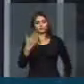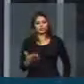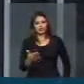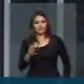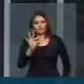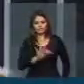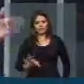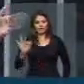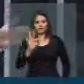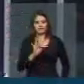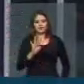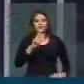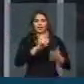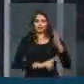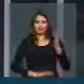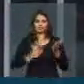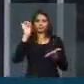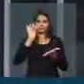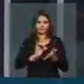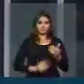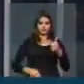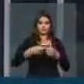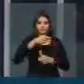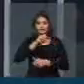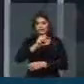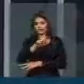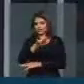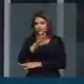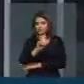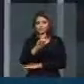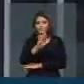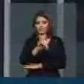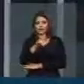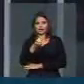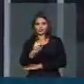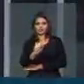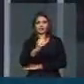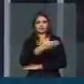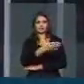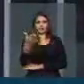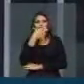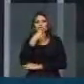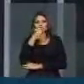deputado federal, relator originário Sérgio Barradas Carneiro, senhoras e senhores deputados, senhoras e senhores presidentes,